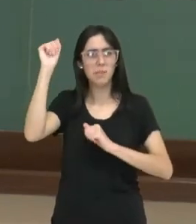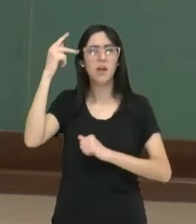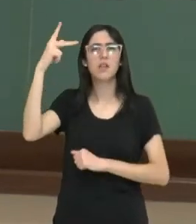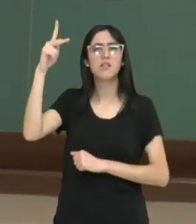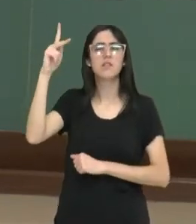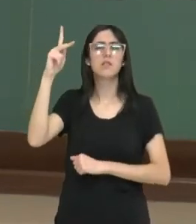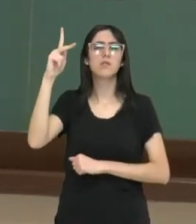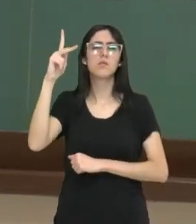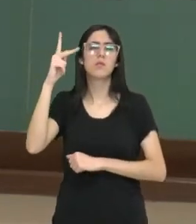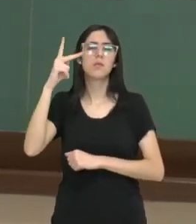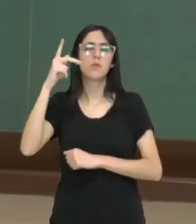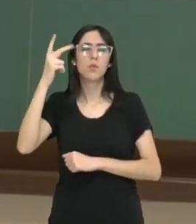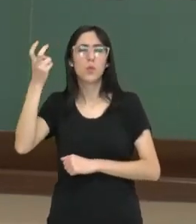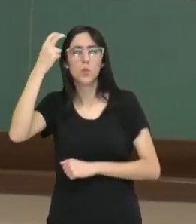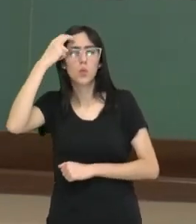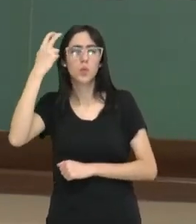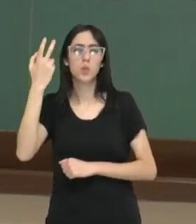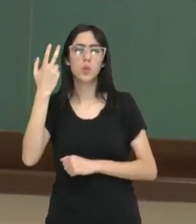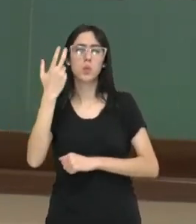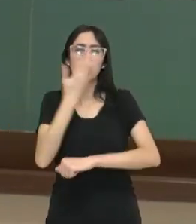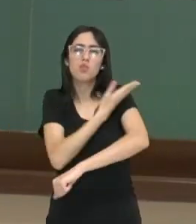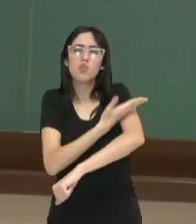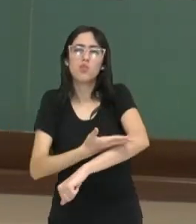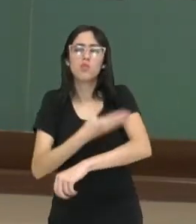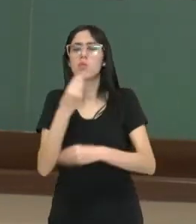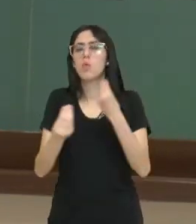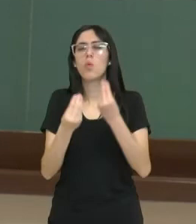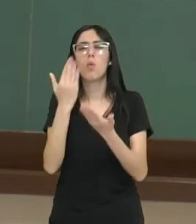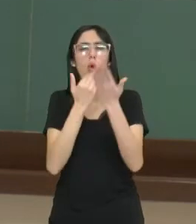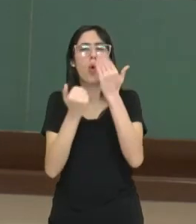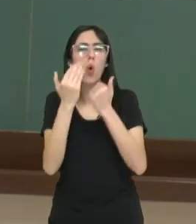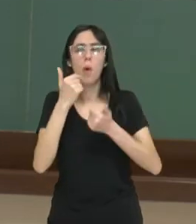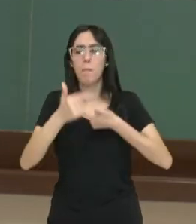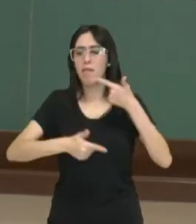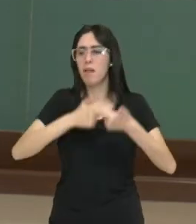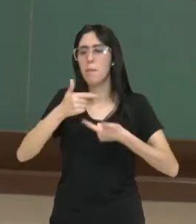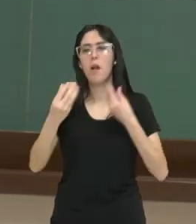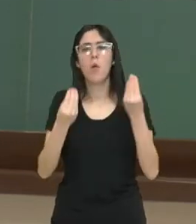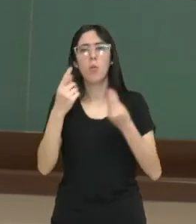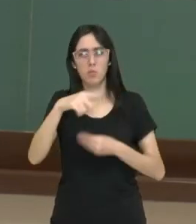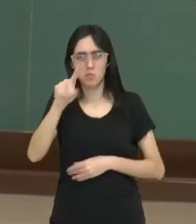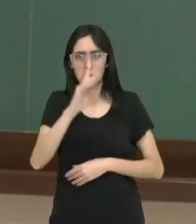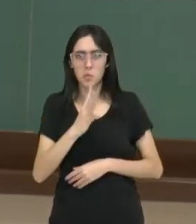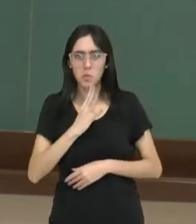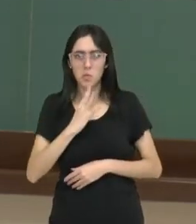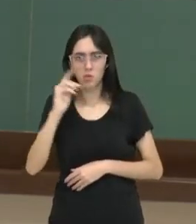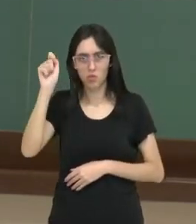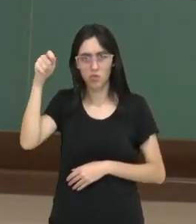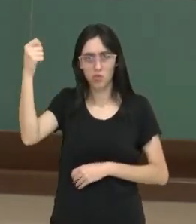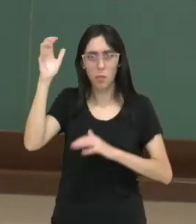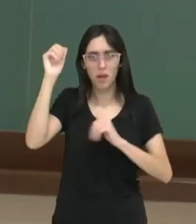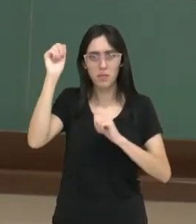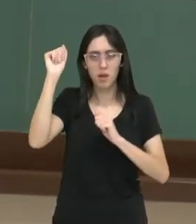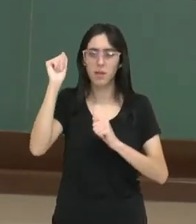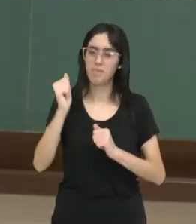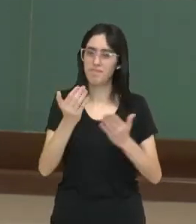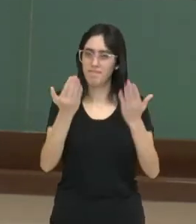costumes, cultura, que horas eles acordam, o que eles comem, como que é o trabalho? Já ouviram? Bueno, vamos a